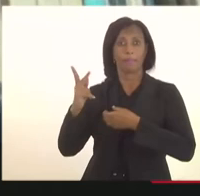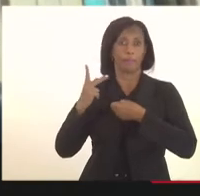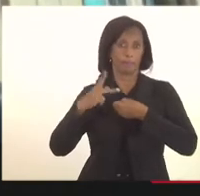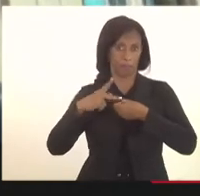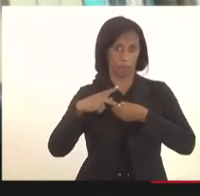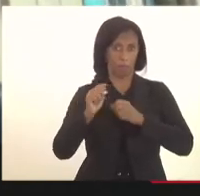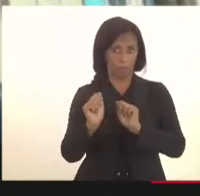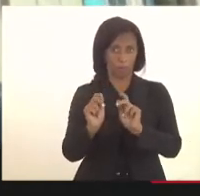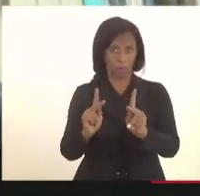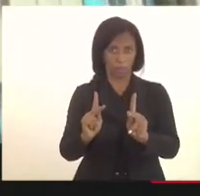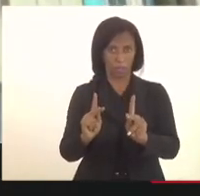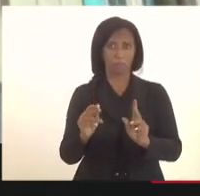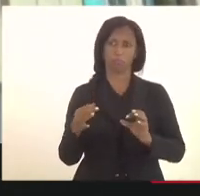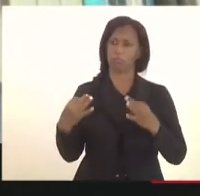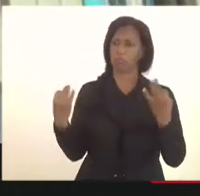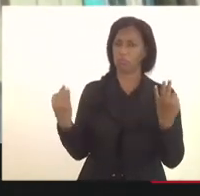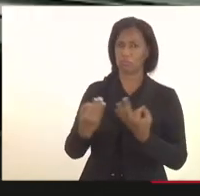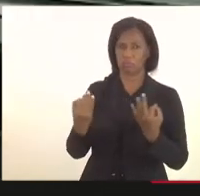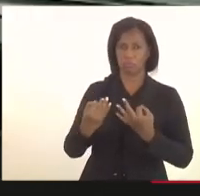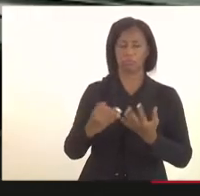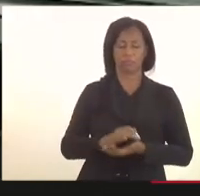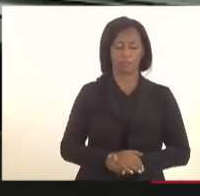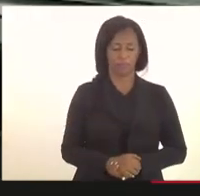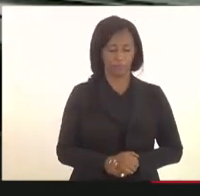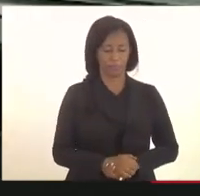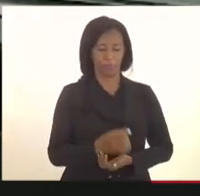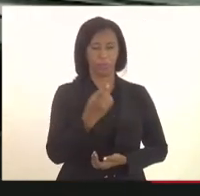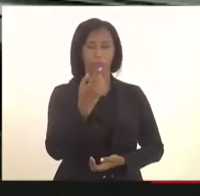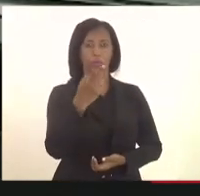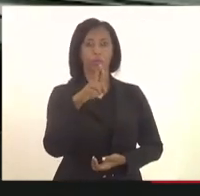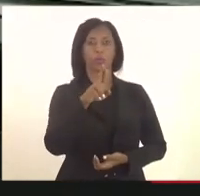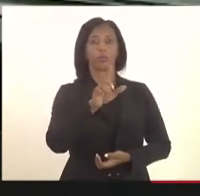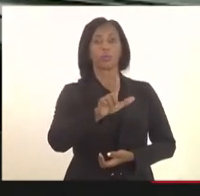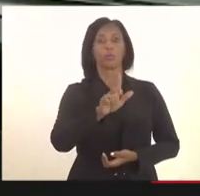obrigado, presidente. Doutor Luiz Cláudio, por favor.